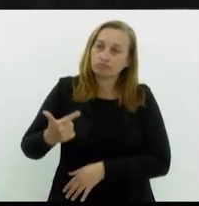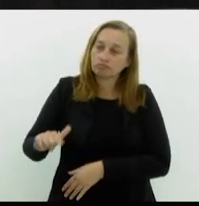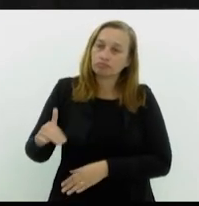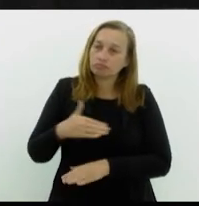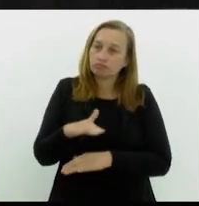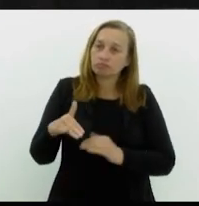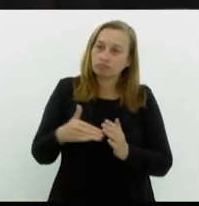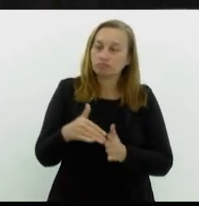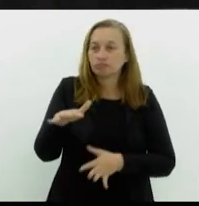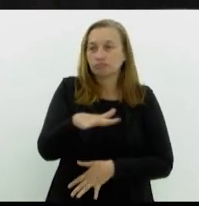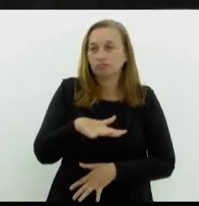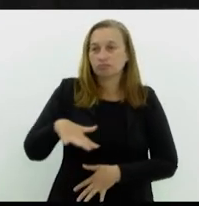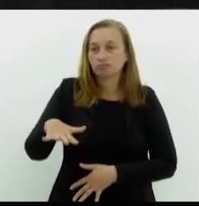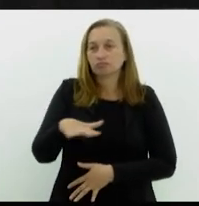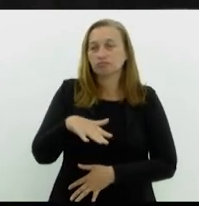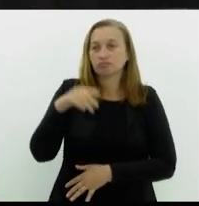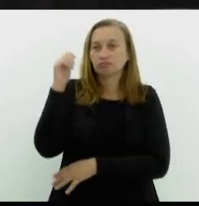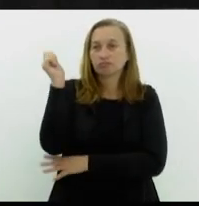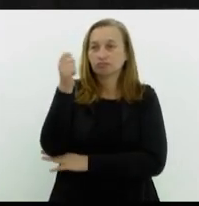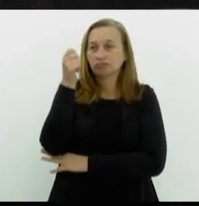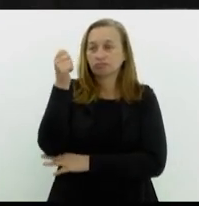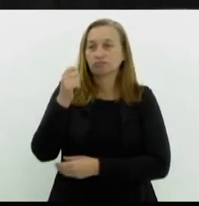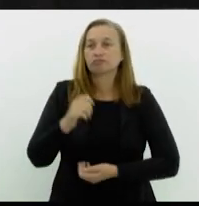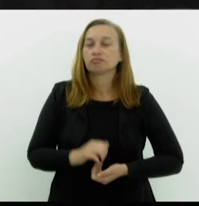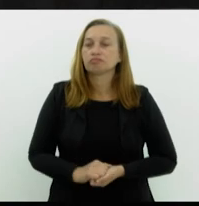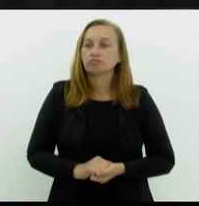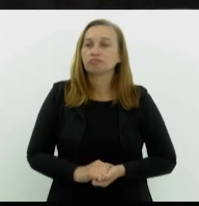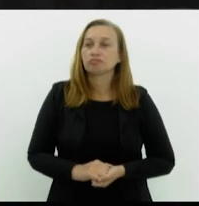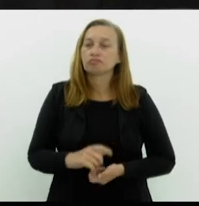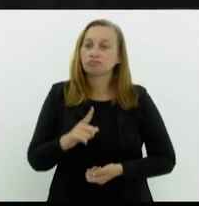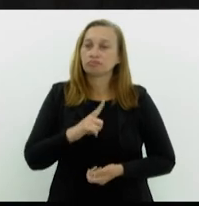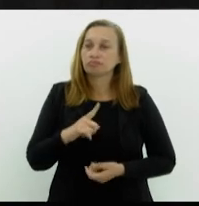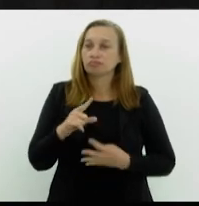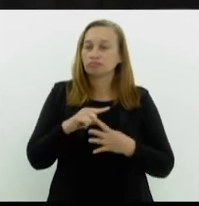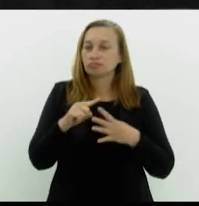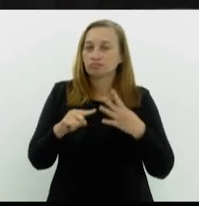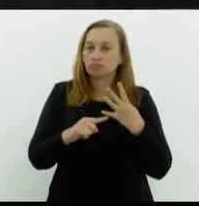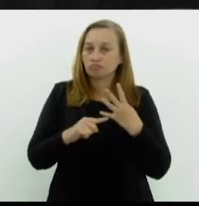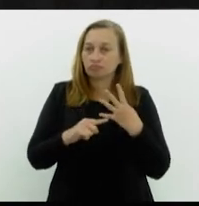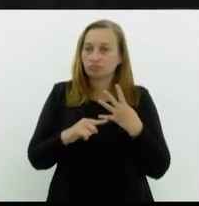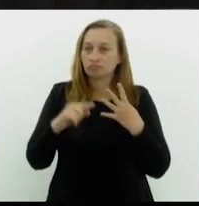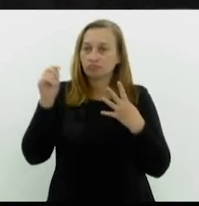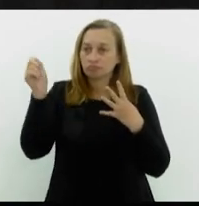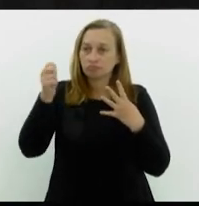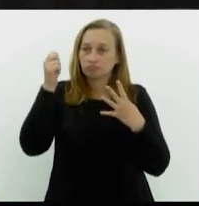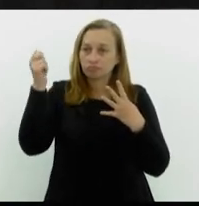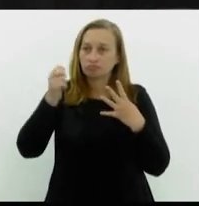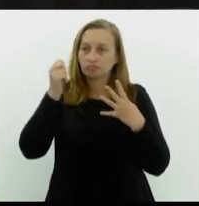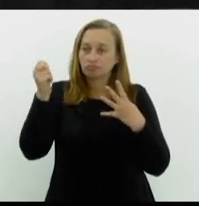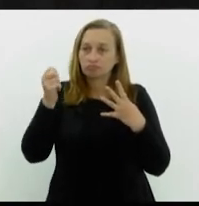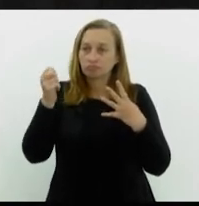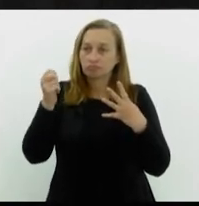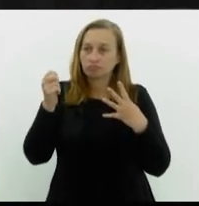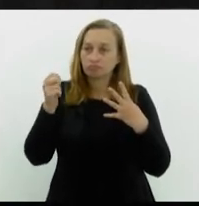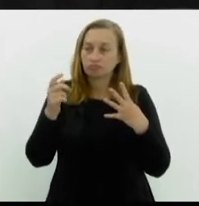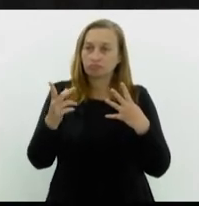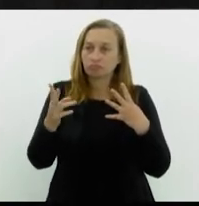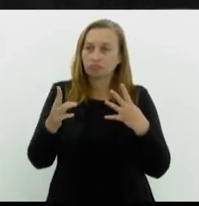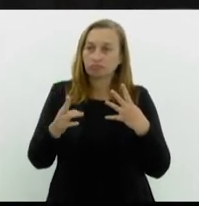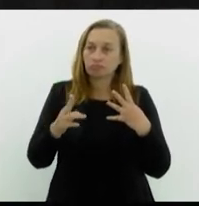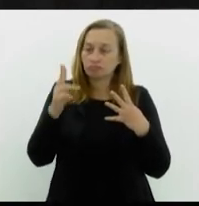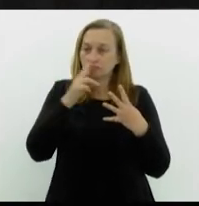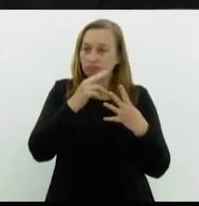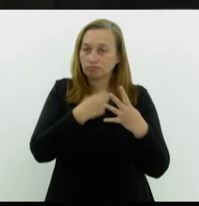as unidades federativas. E tem 4 delas que estão em regime de recuperação